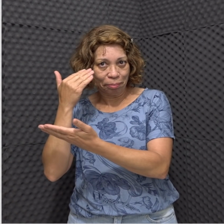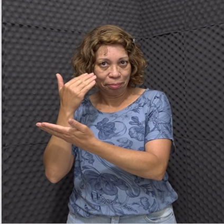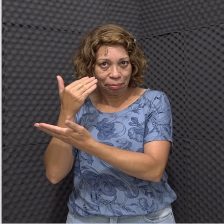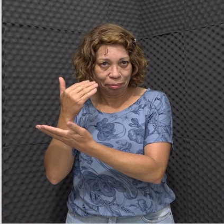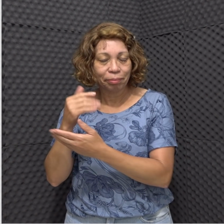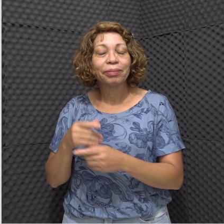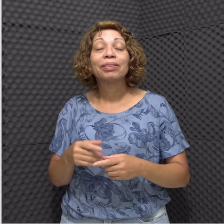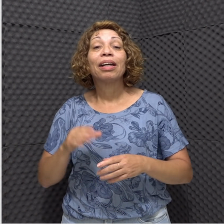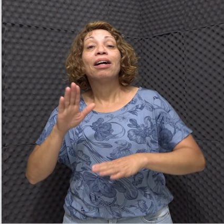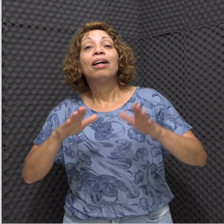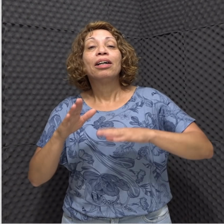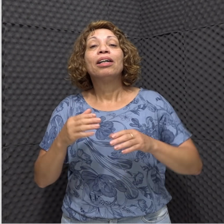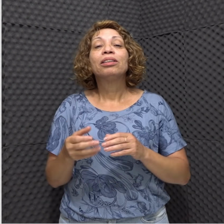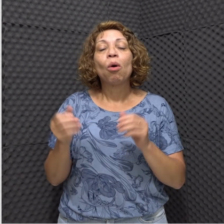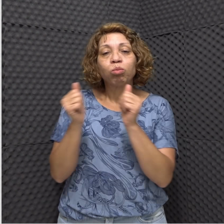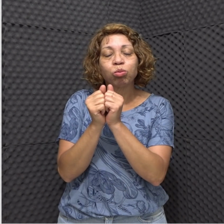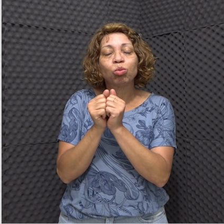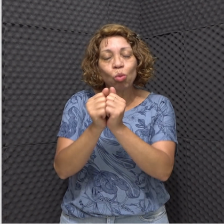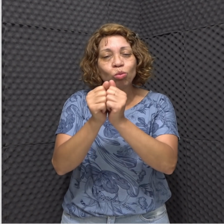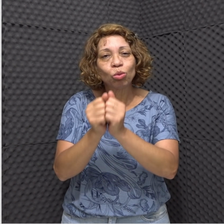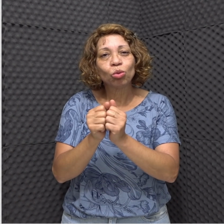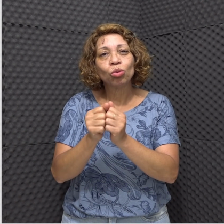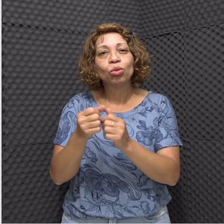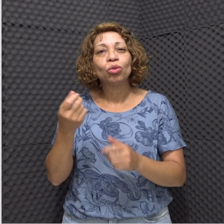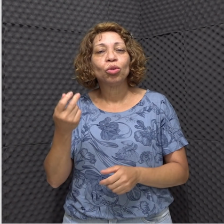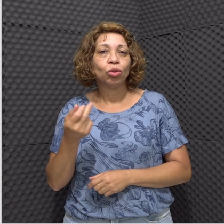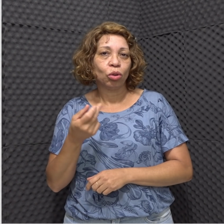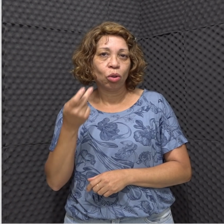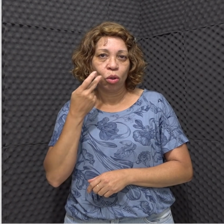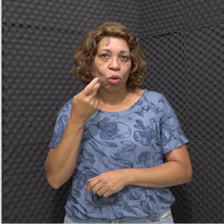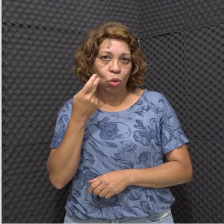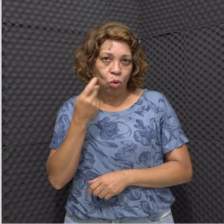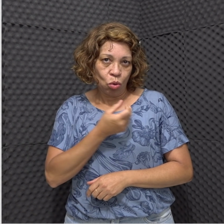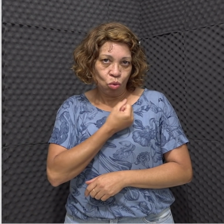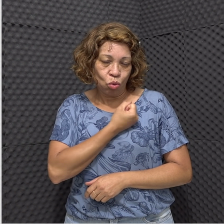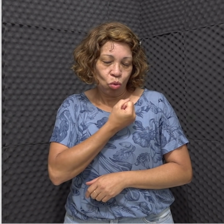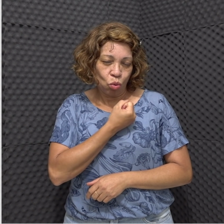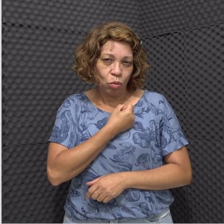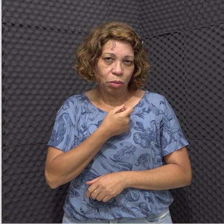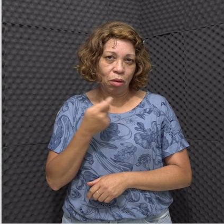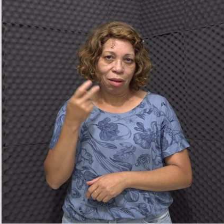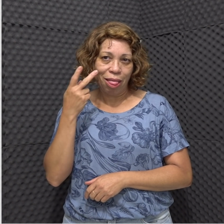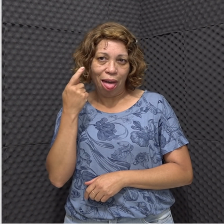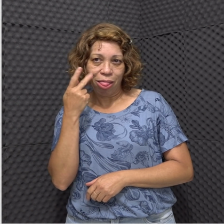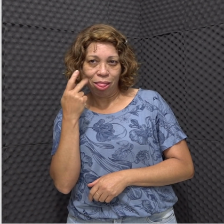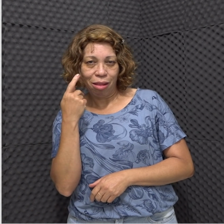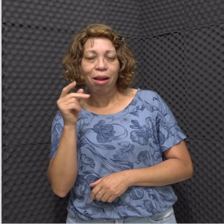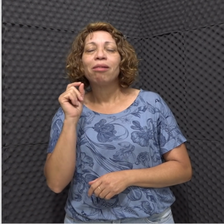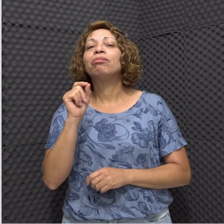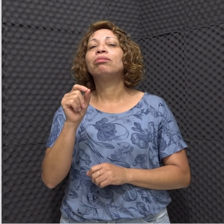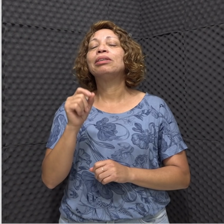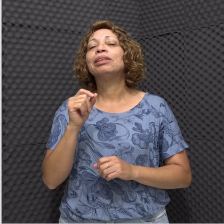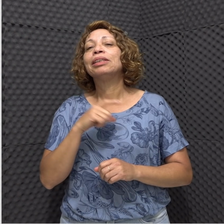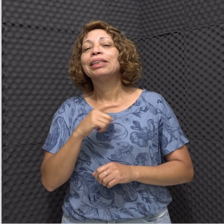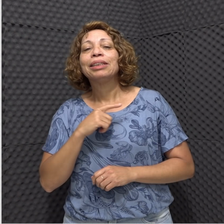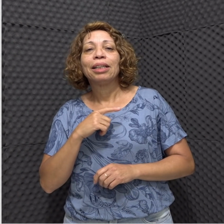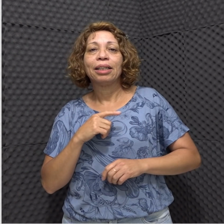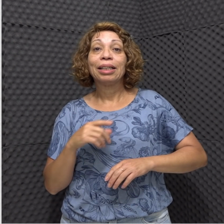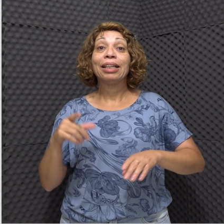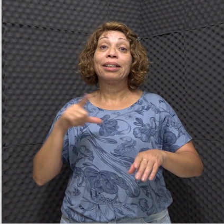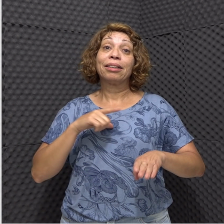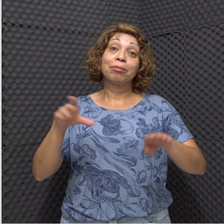abre chaves, o número 1. Porque o conjunto de números naturais entre 0 e 2 só tem como ser o